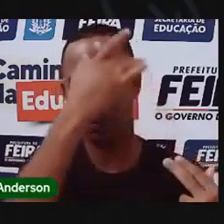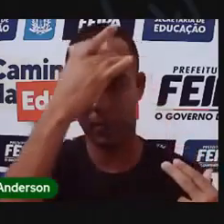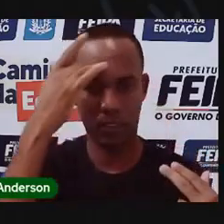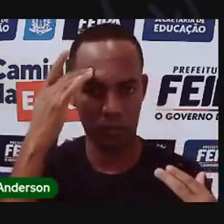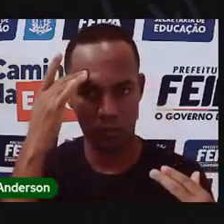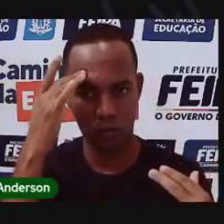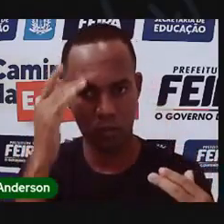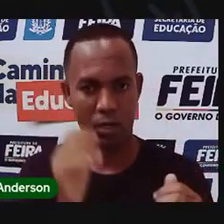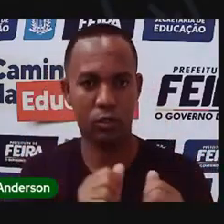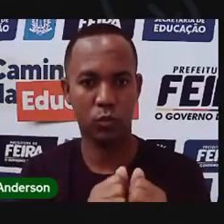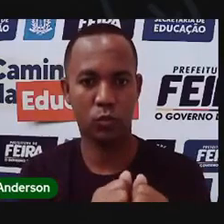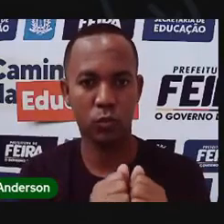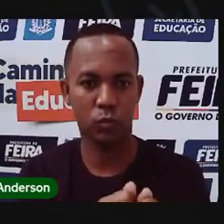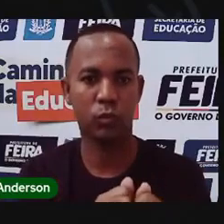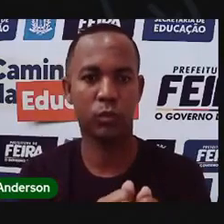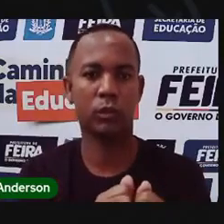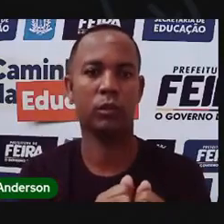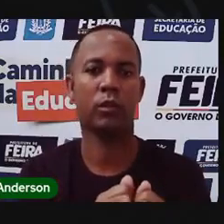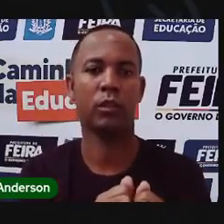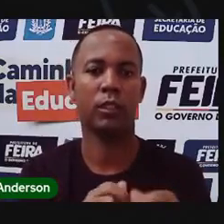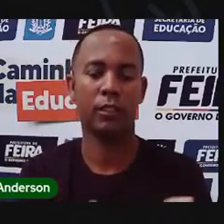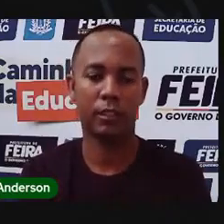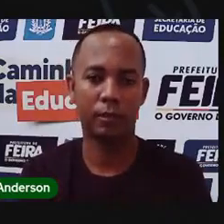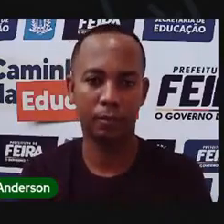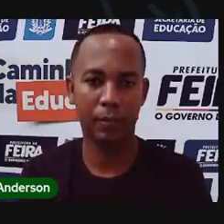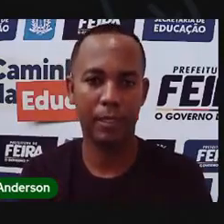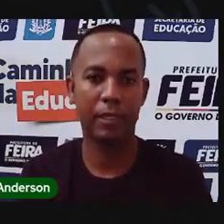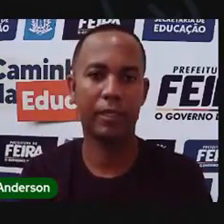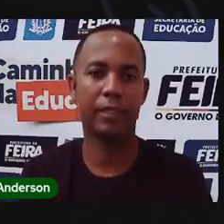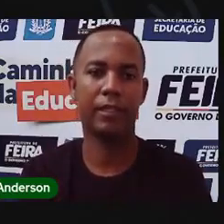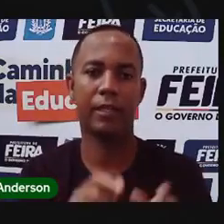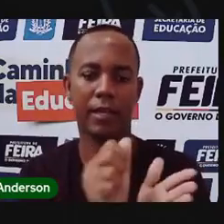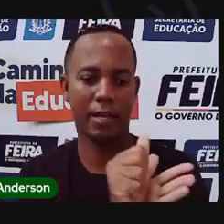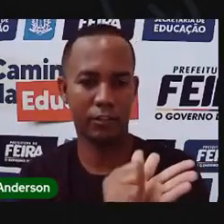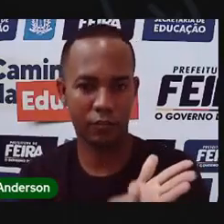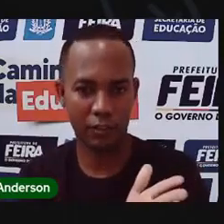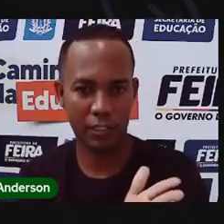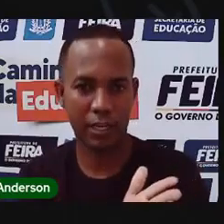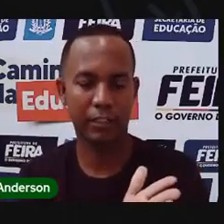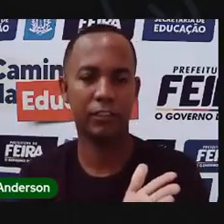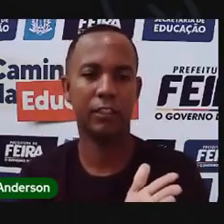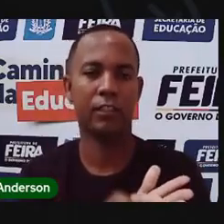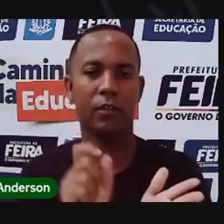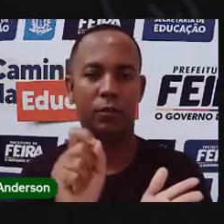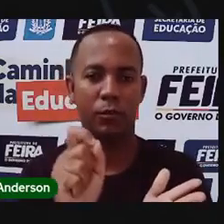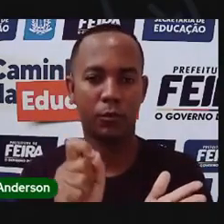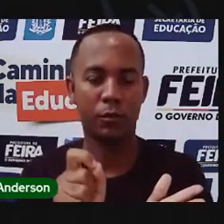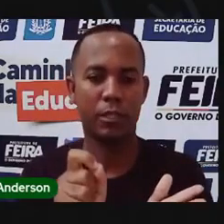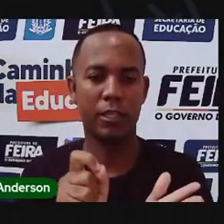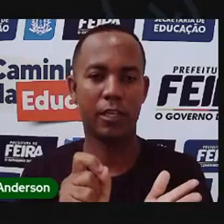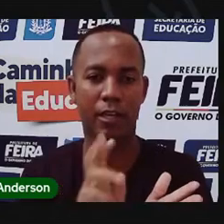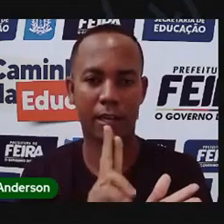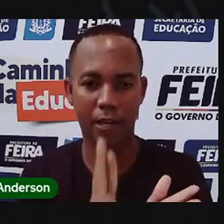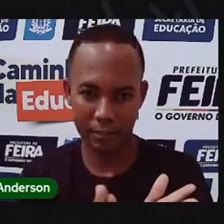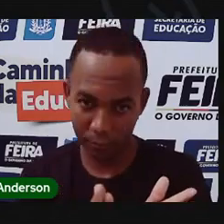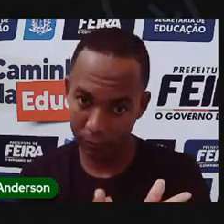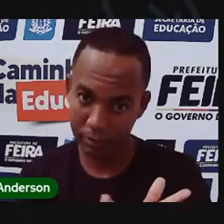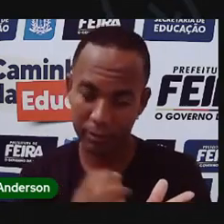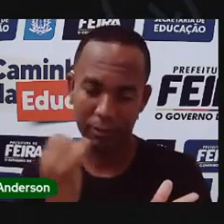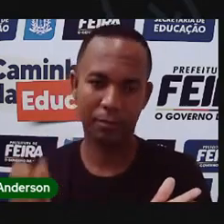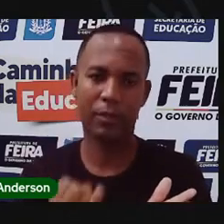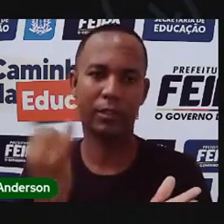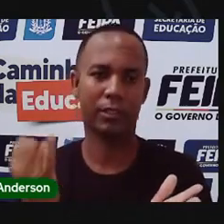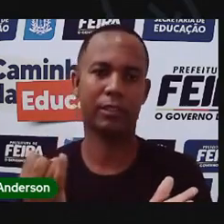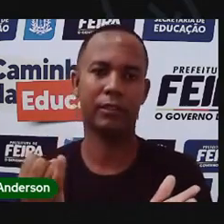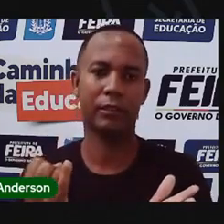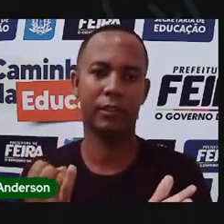tomando conta de você, e a gente vai fazer essa atividade agora. O importante é fazer. Lembrem-se, ninguém aqui nasceu sabendo. O